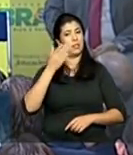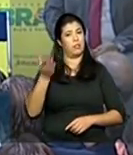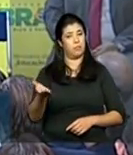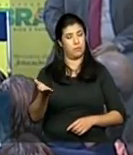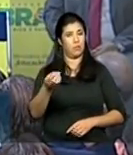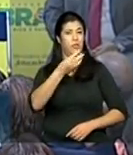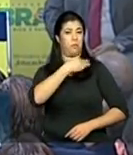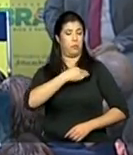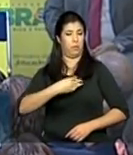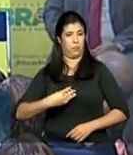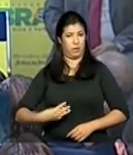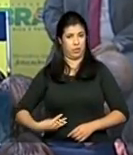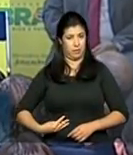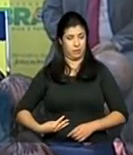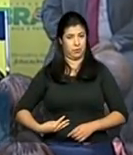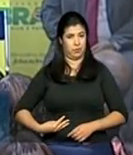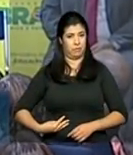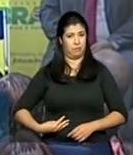que,